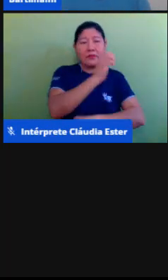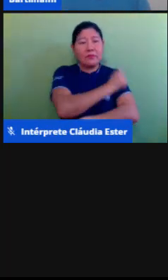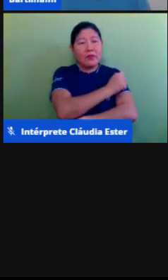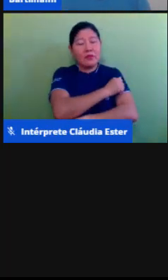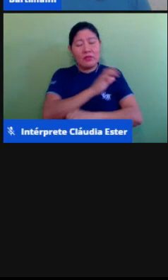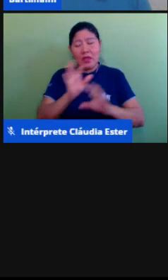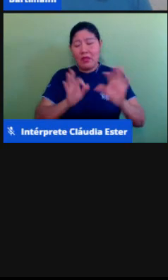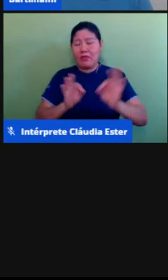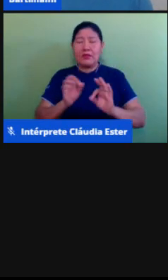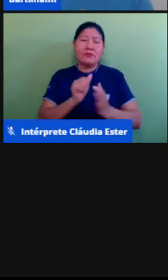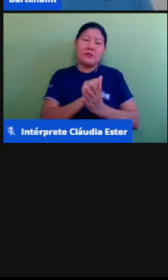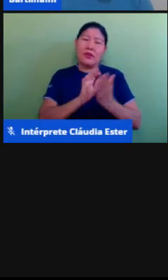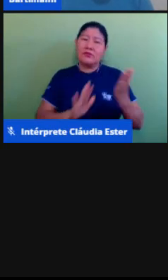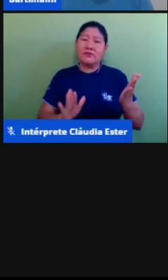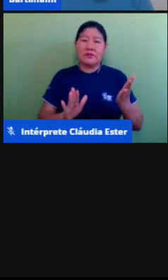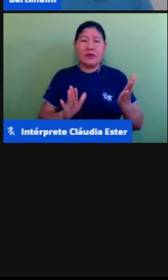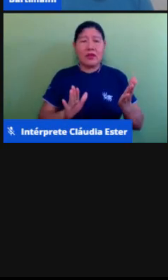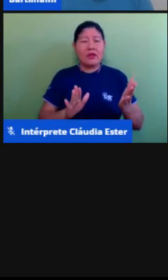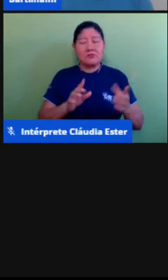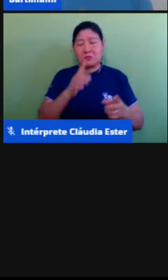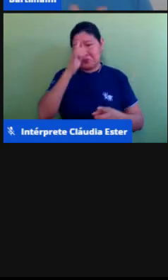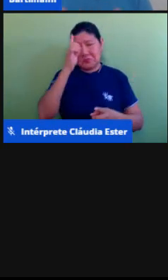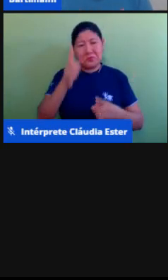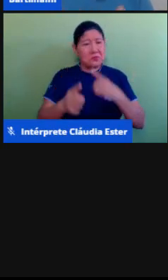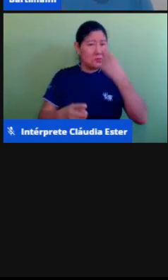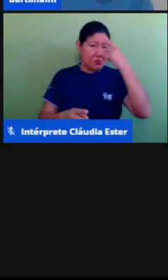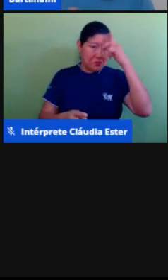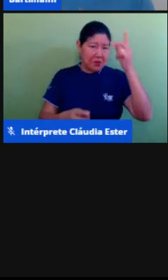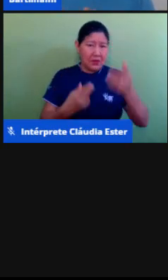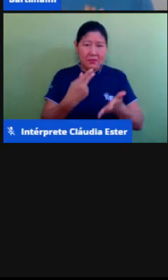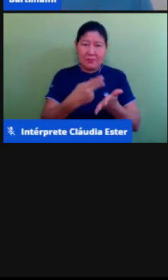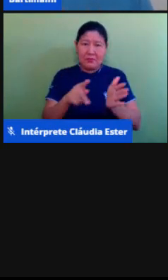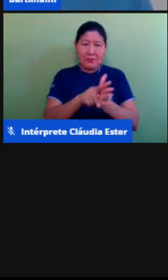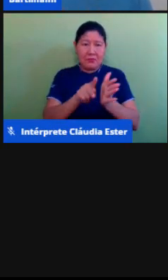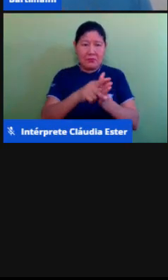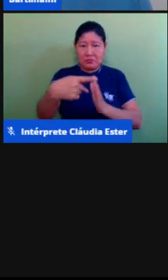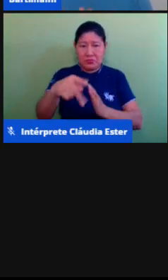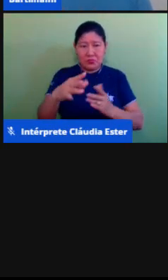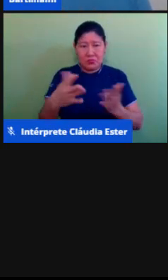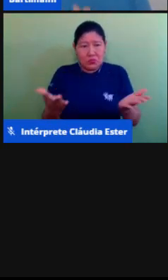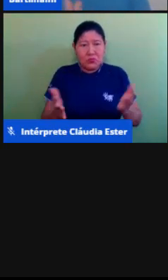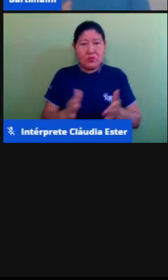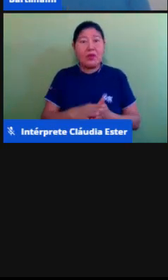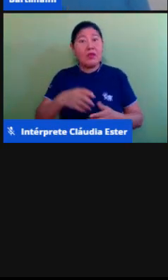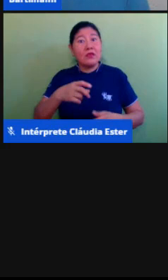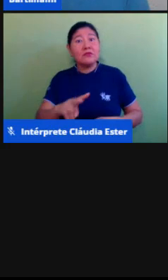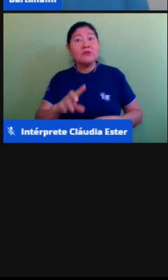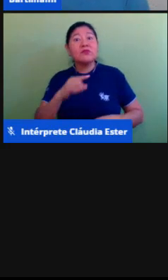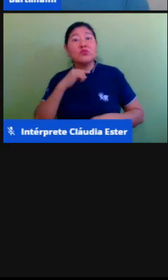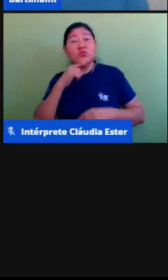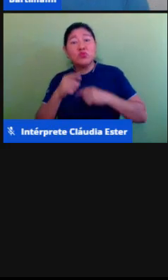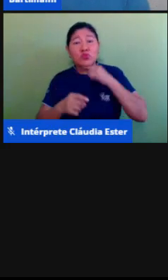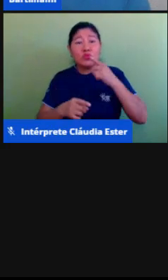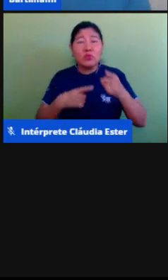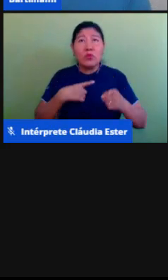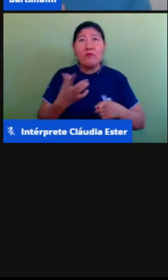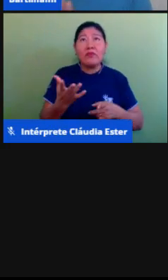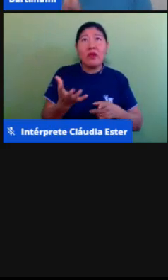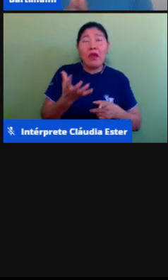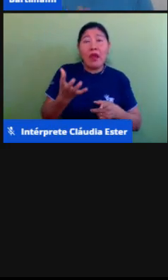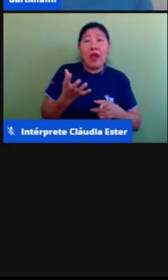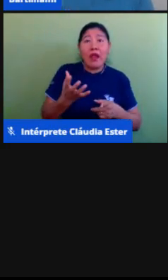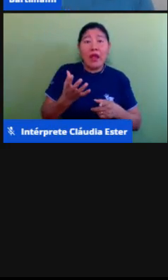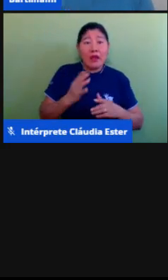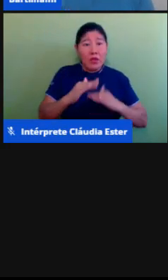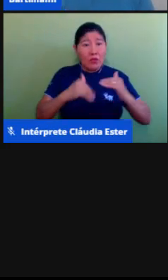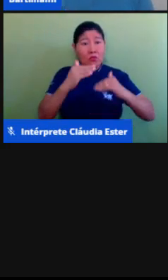atividade da forma que você achar necessário, tudo bem? Obviamente, caso de dúvidas, caso você queira trabalhar com alguma coisa